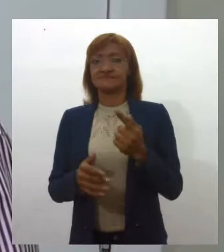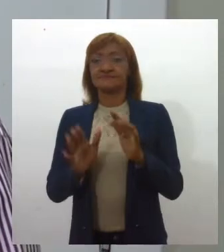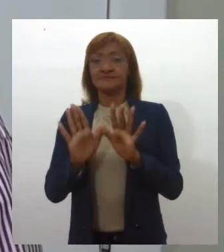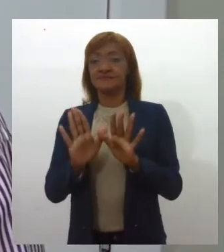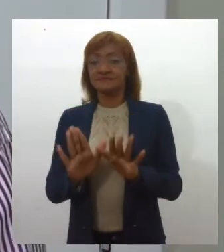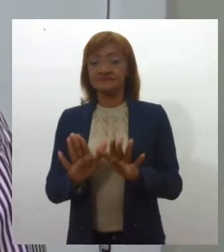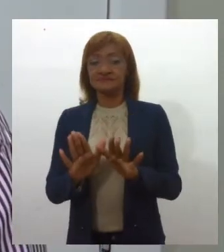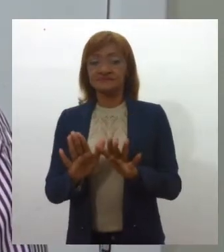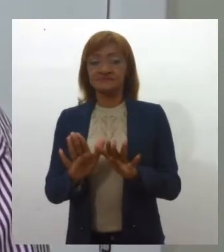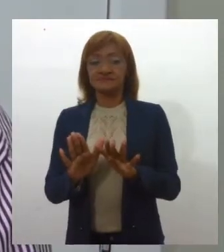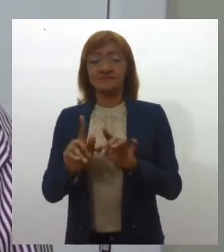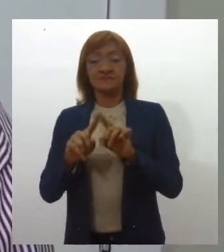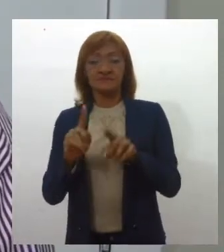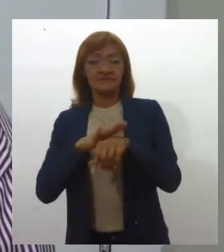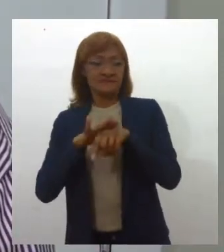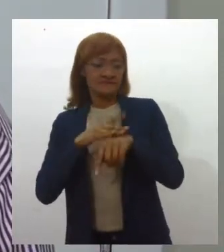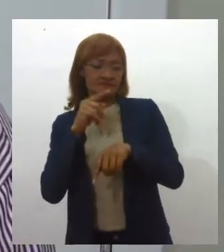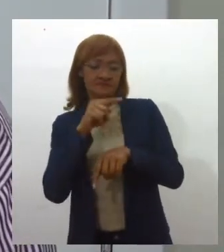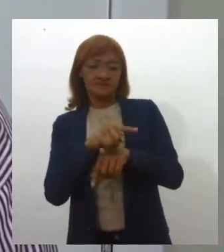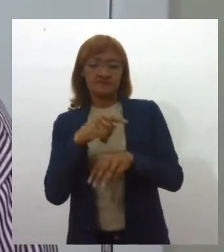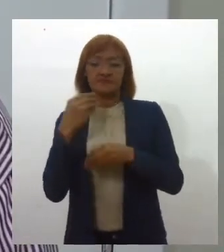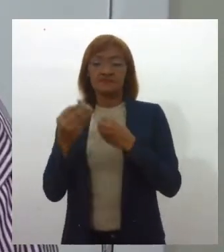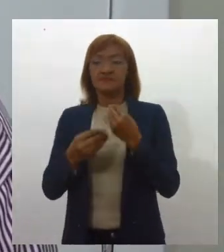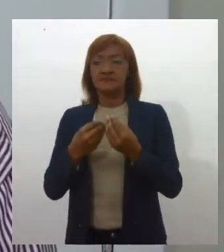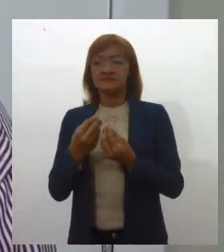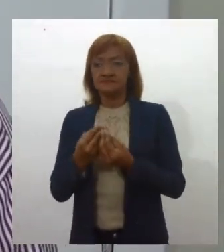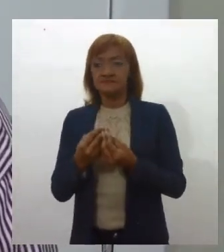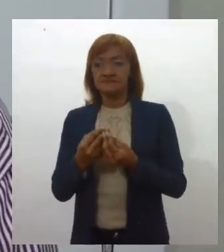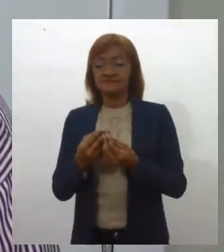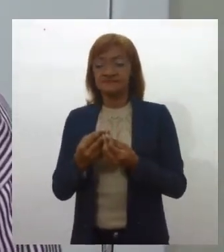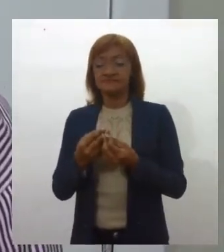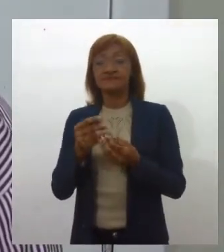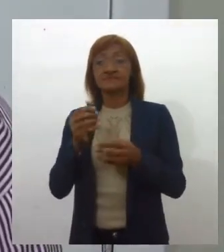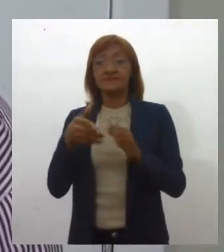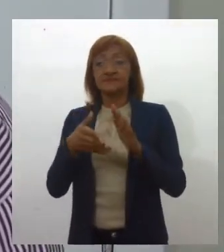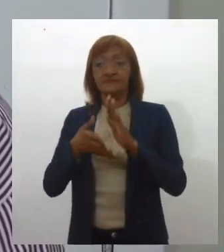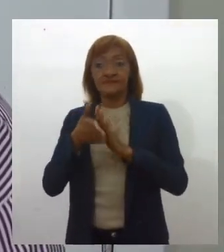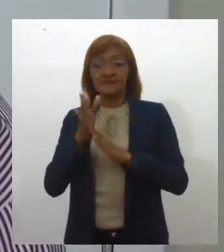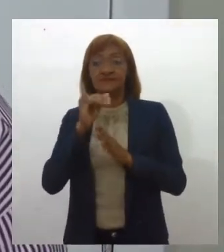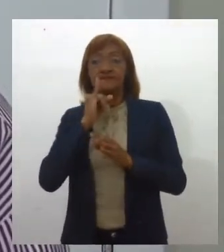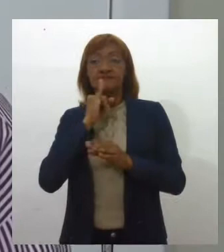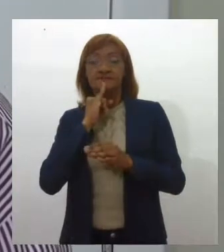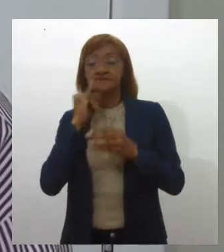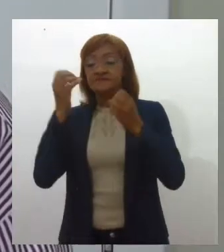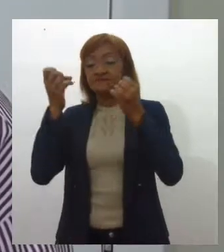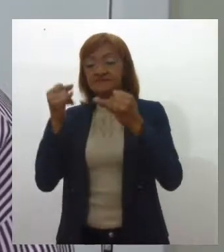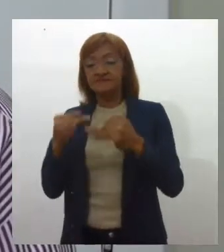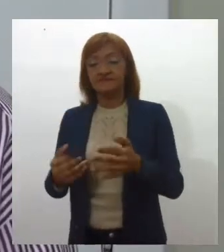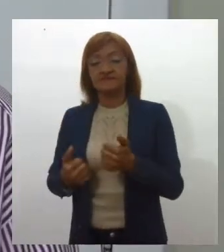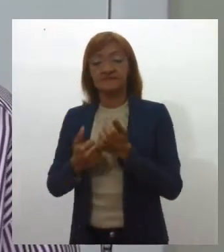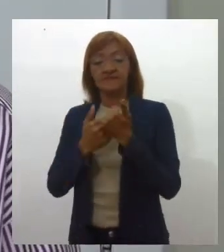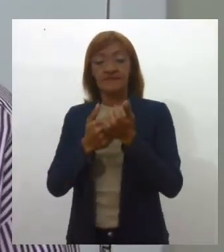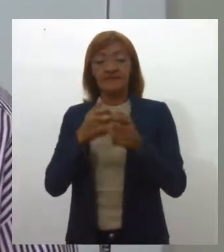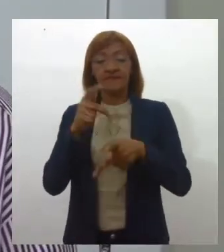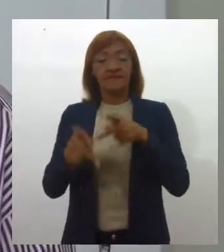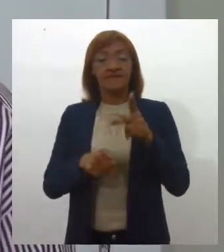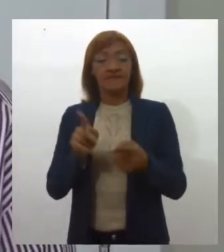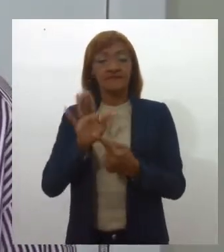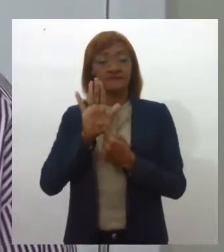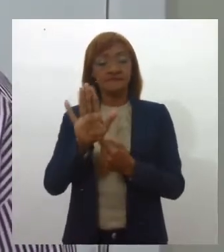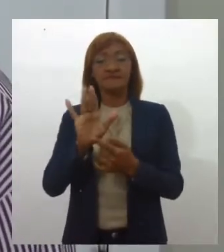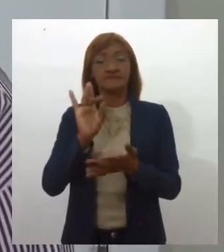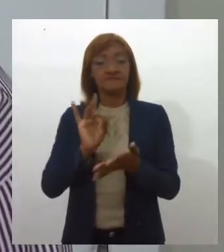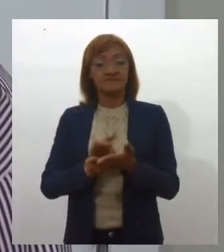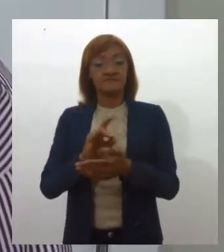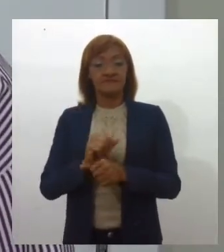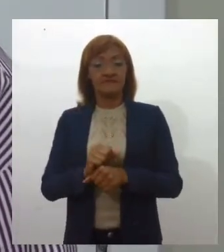ele, para não fazer politicagem, ele vai a Itabaiana de hoje, dia 15, dar uma explicação a toda itabaianense, mostrar a realidade de